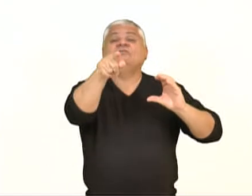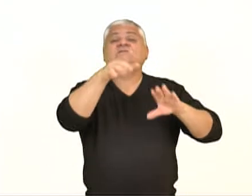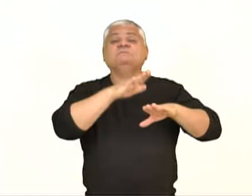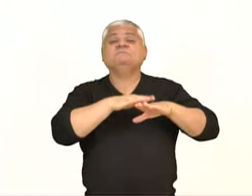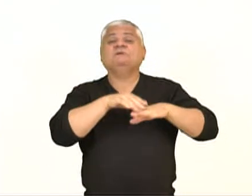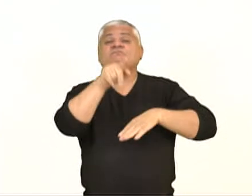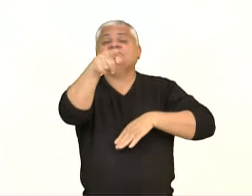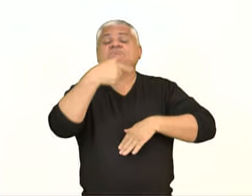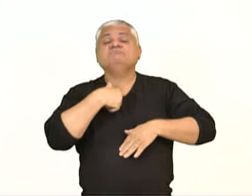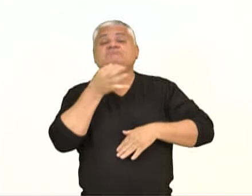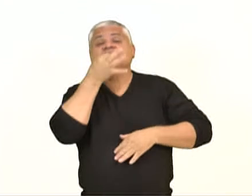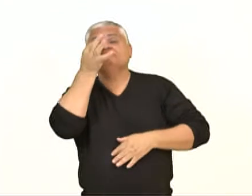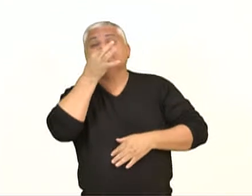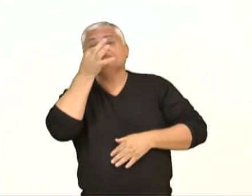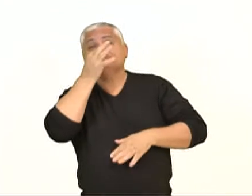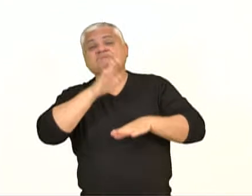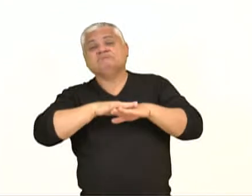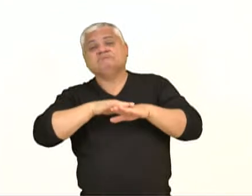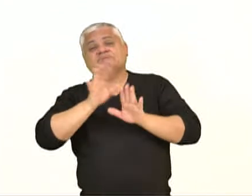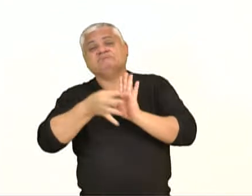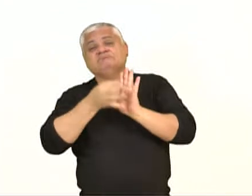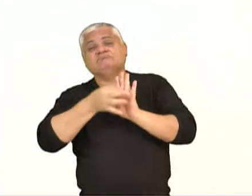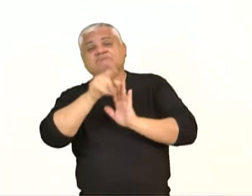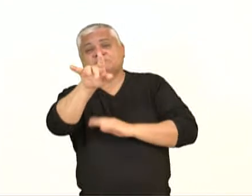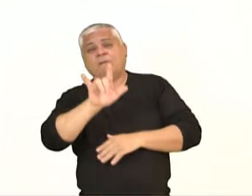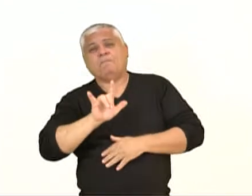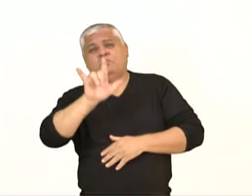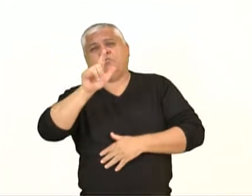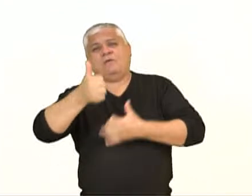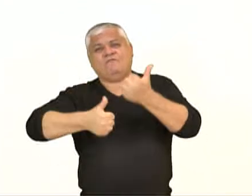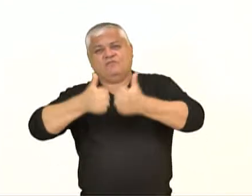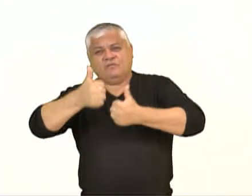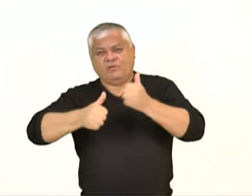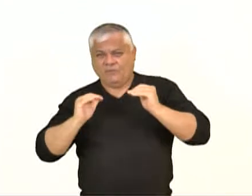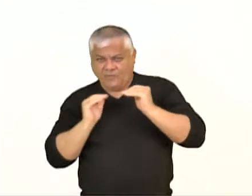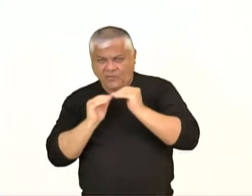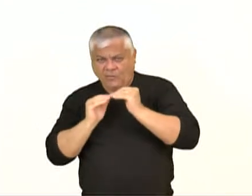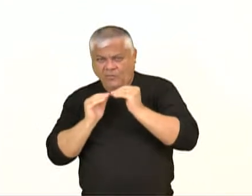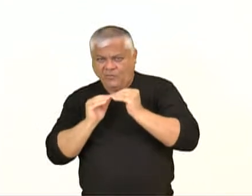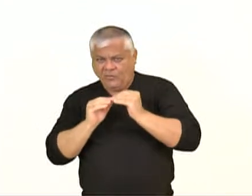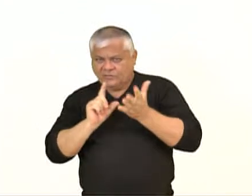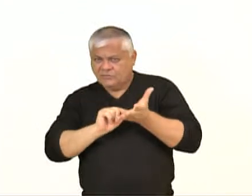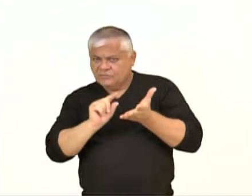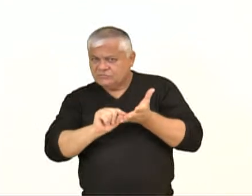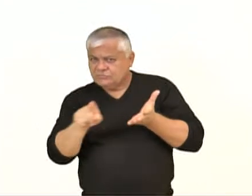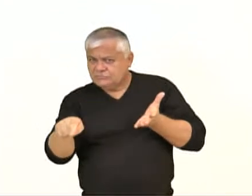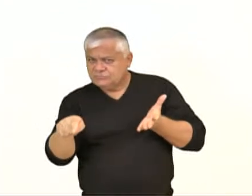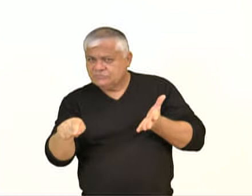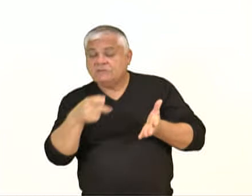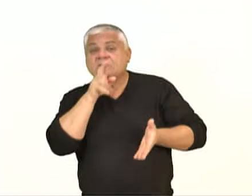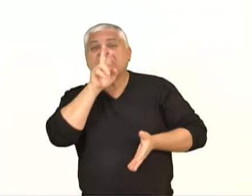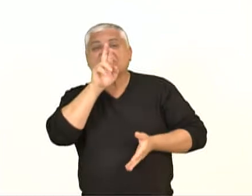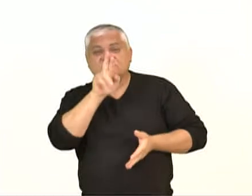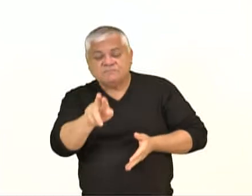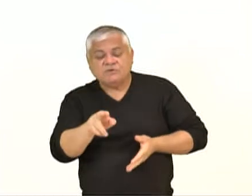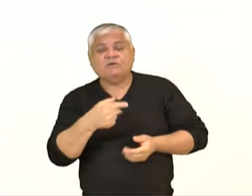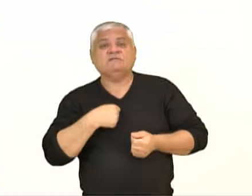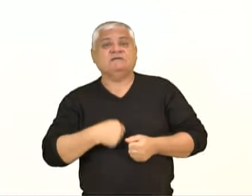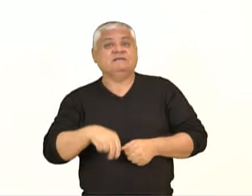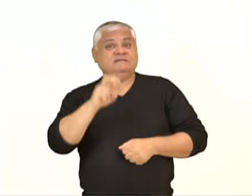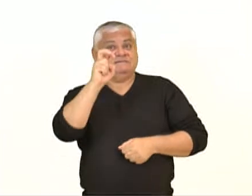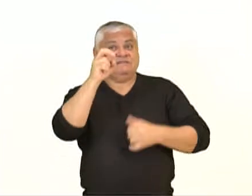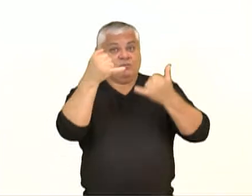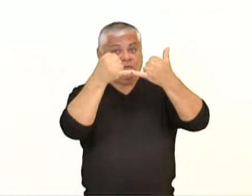que você tem a dizer sobre a paixão pelo futebol? Concorda com o articulista? Responda com pelo menos